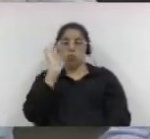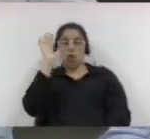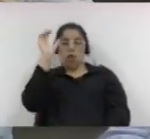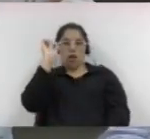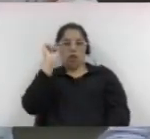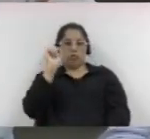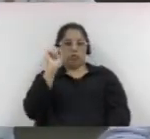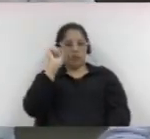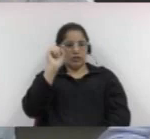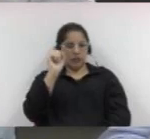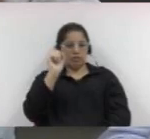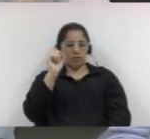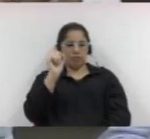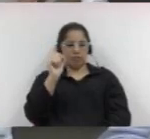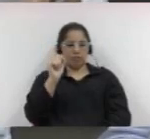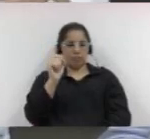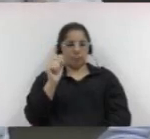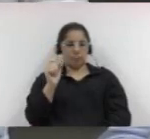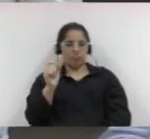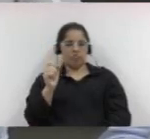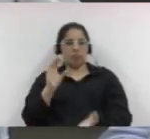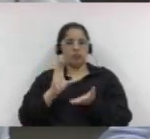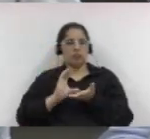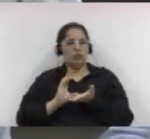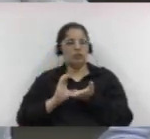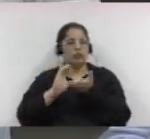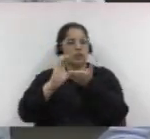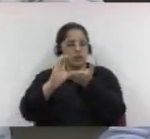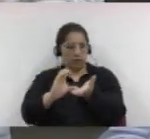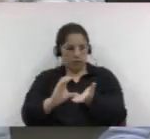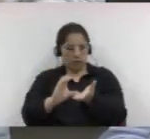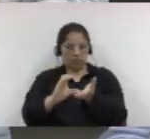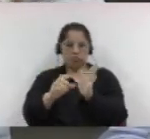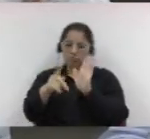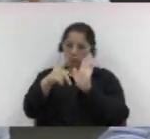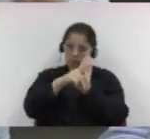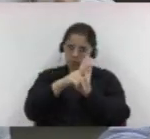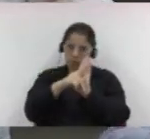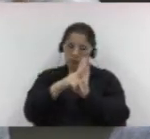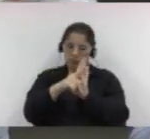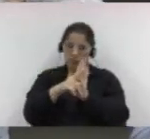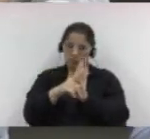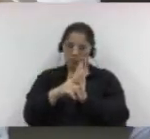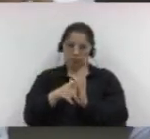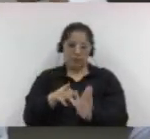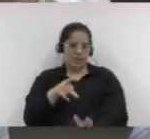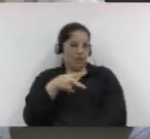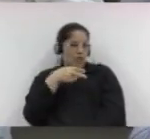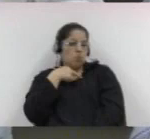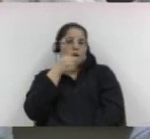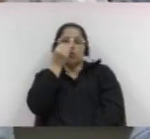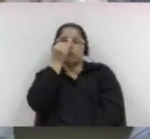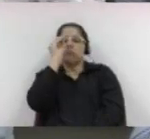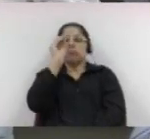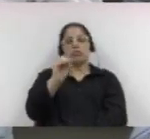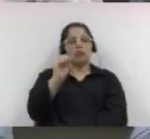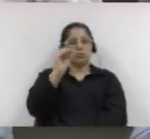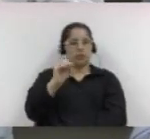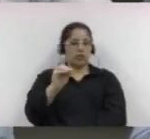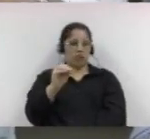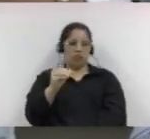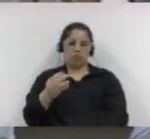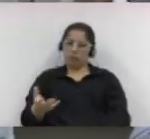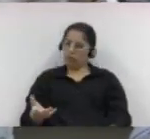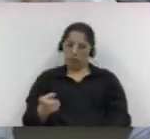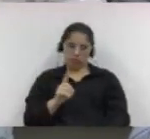eu acho que houve uma aplicação ali de dinheiro. E nós não podemos, em hipótese alguma, desprezar aquilo lá como vem sendo